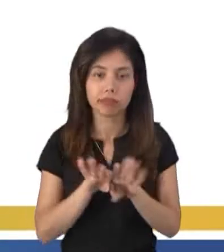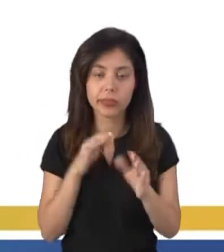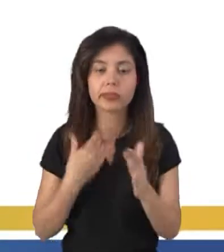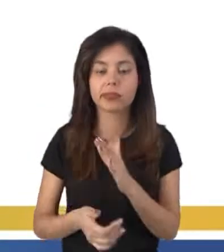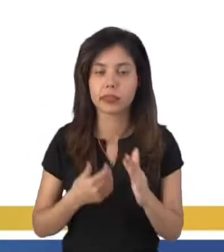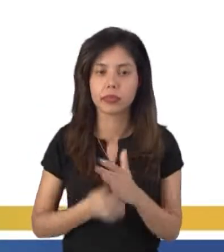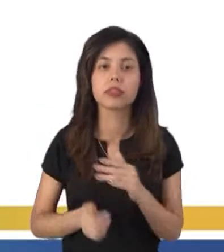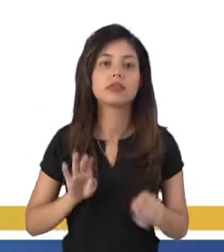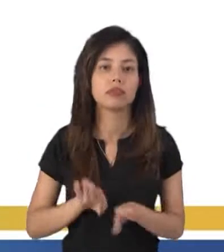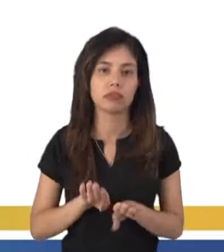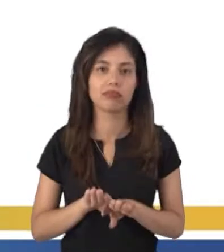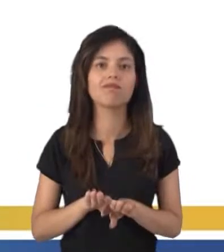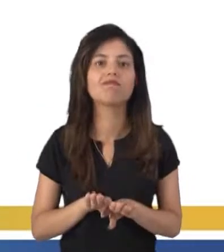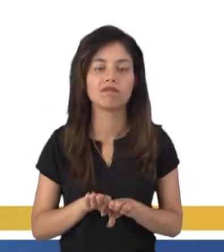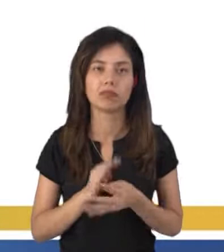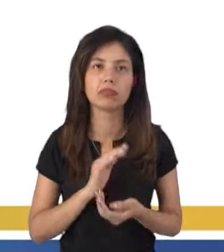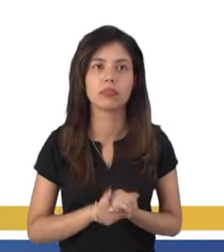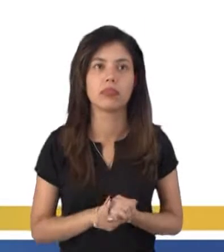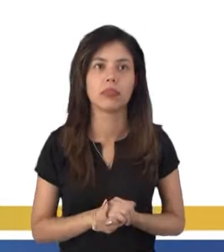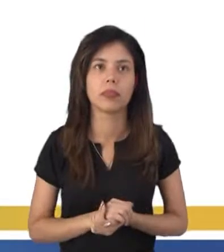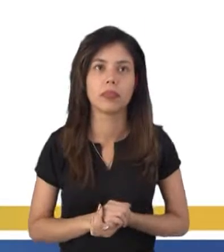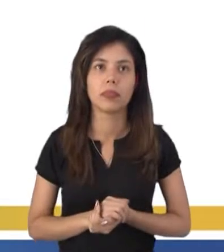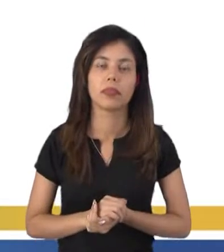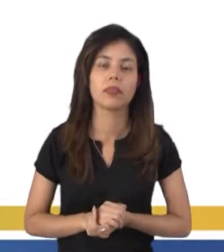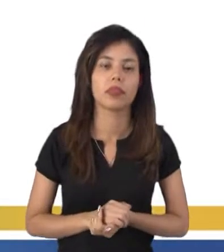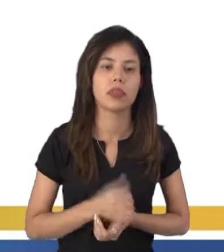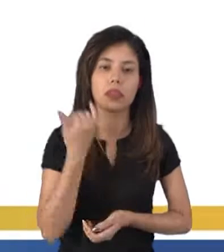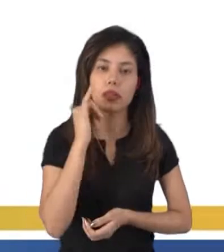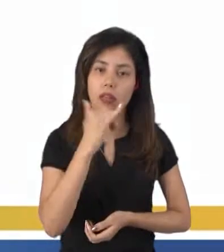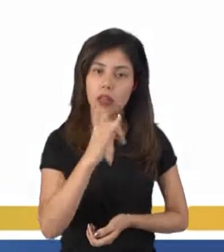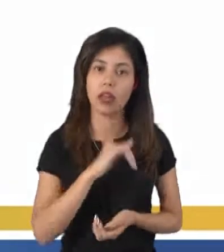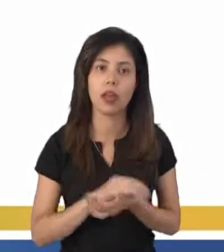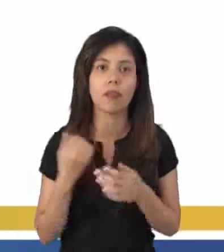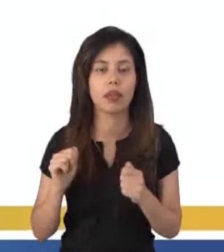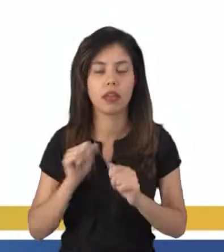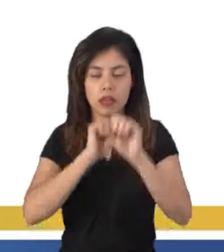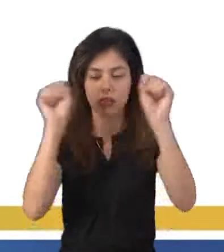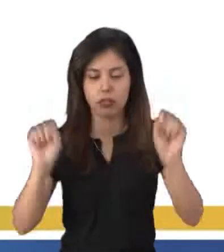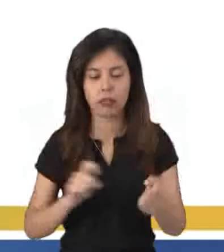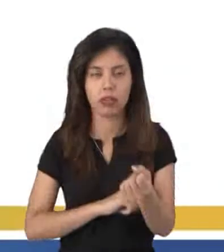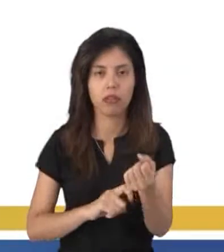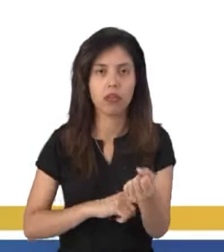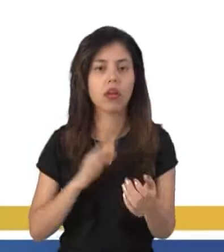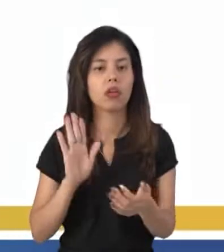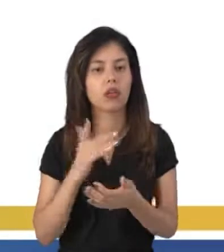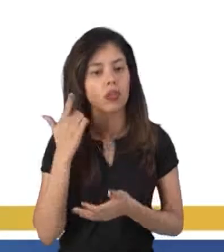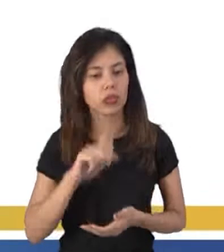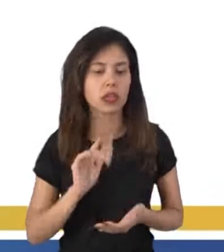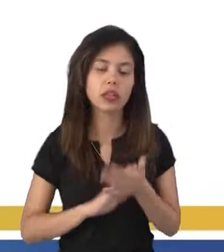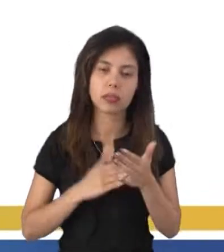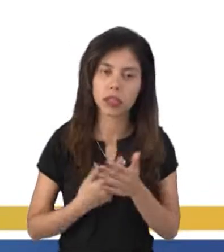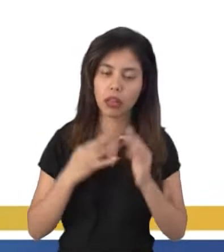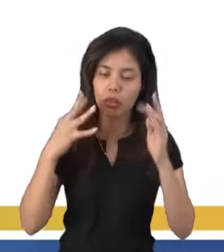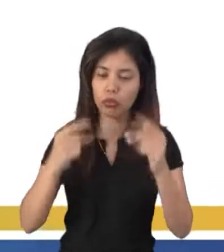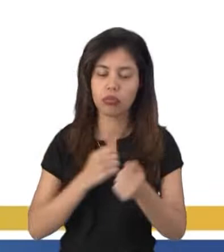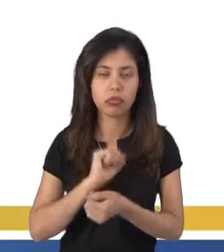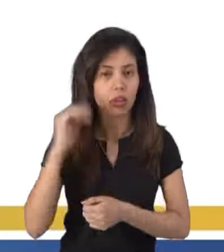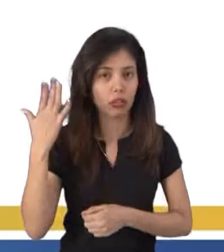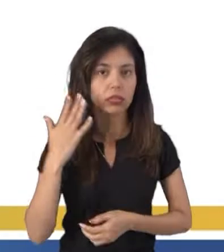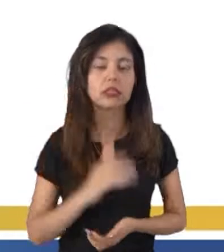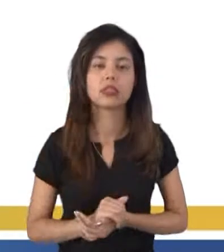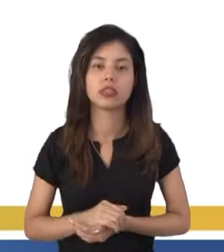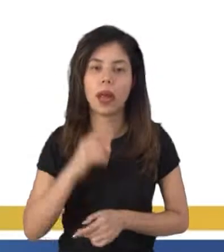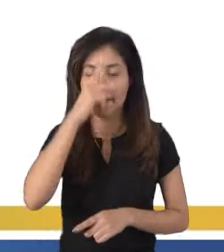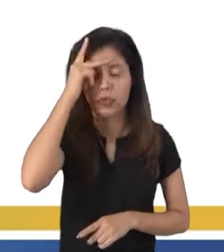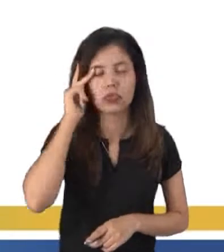ter aí a passagem dos nossos impulsos elétricos, né, para que o nosso sistema nervoso consiga interpretar o que está acontecendo. Nesse caso, a